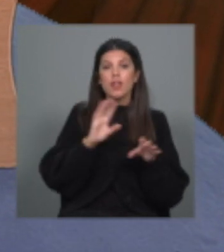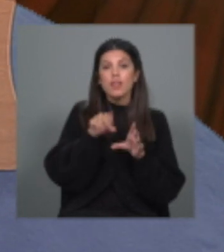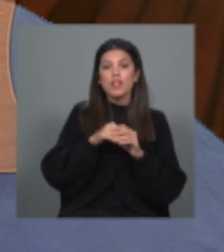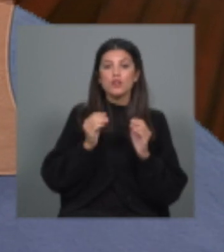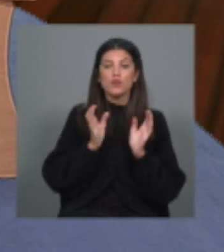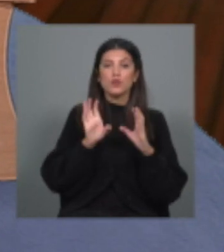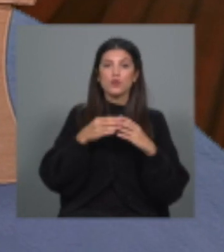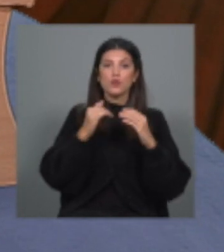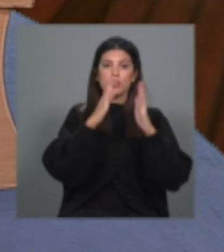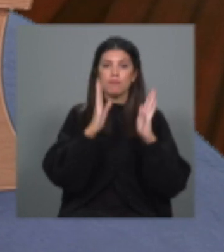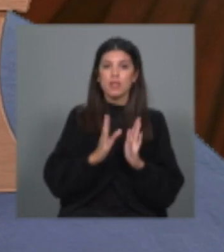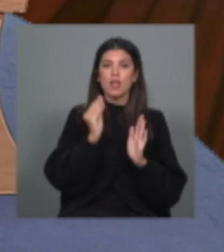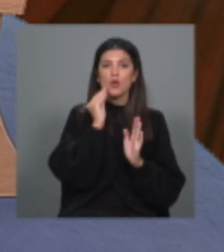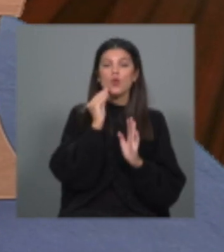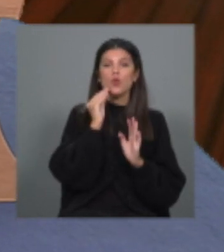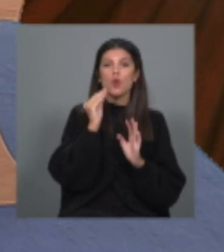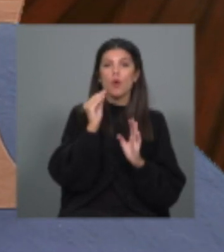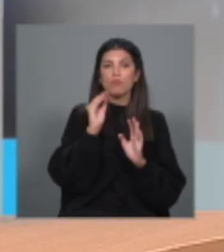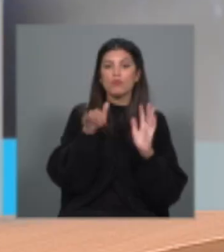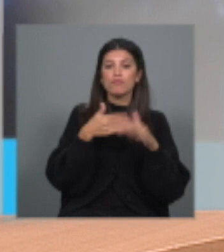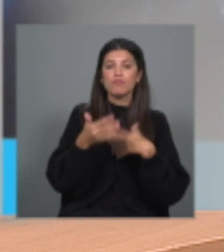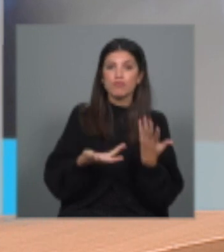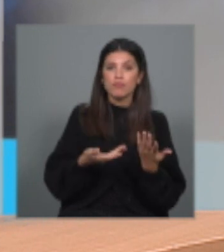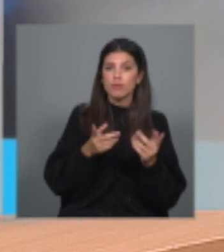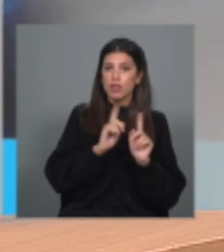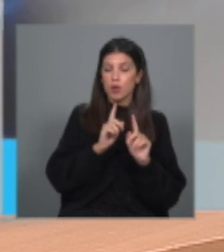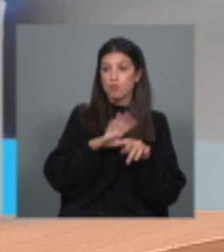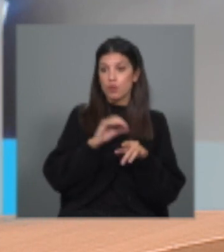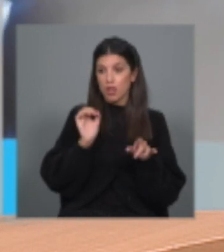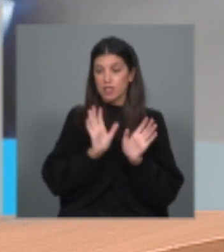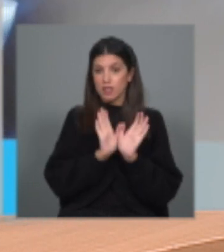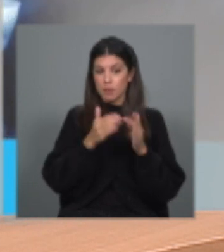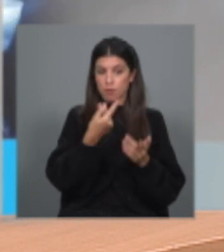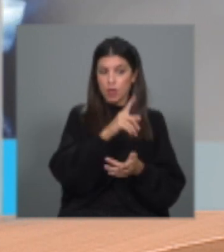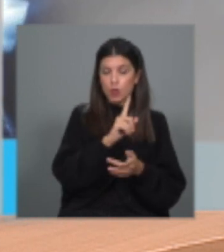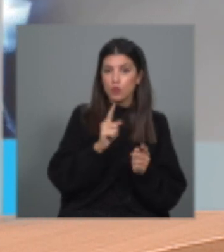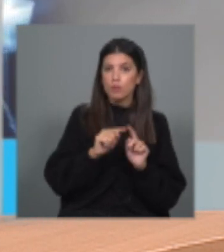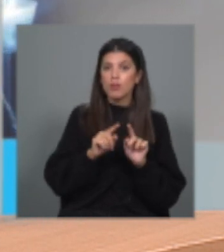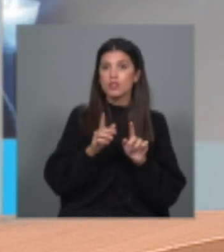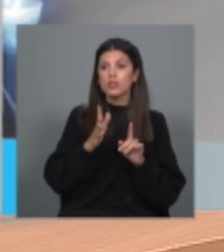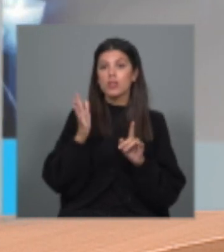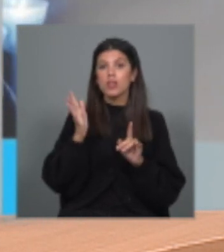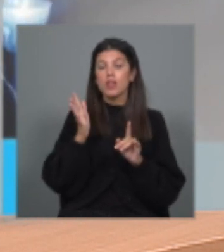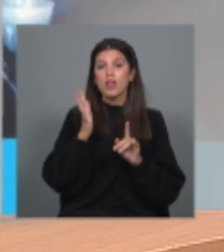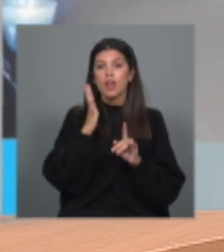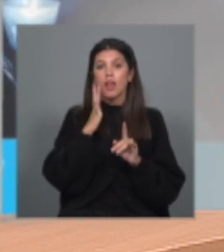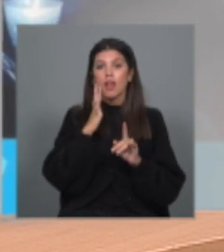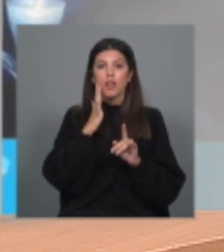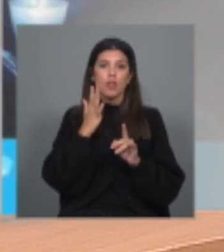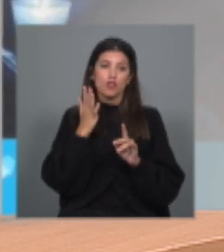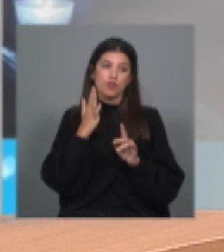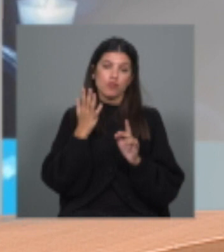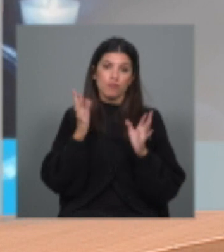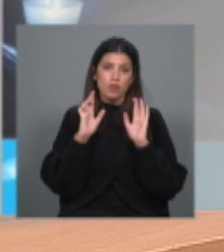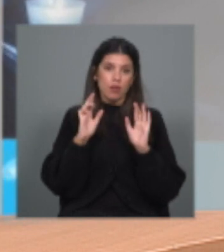Bem, nós procuramos, não por causa da pandemia, procuramos que mesmo com um número destes não se perca a dimensão do acompanhamento familiar e